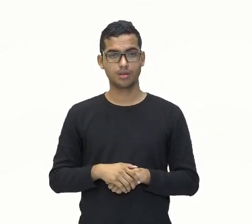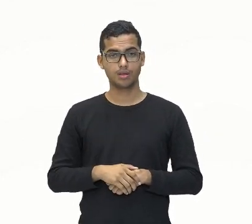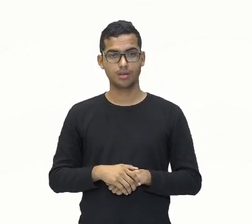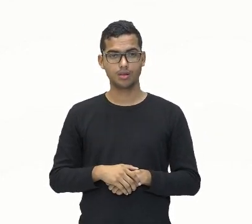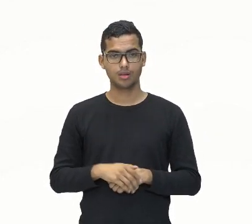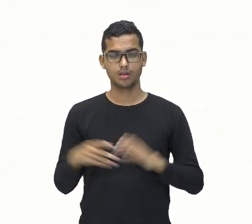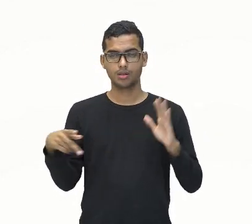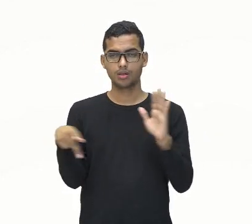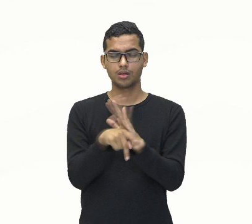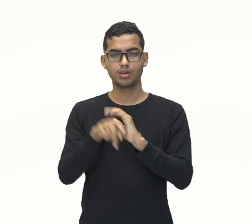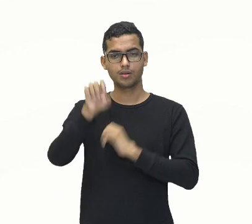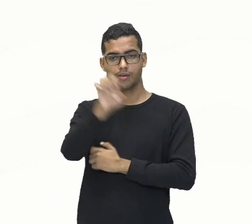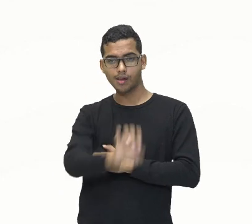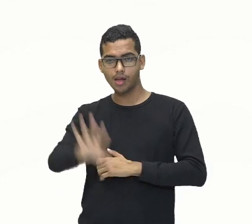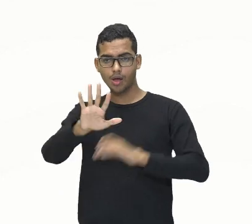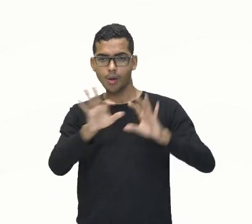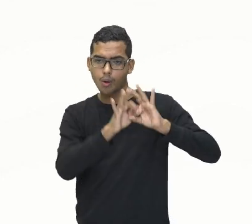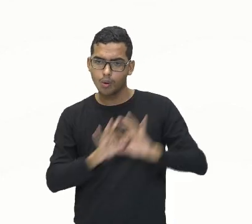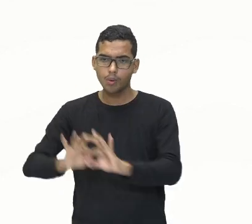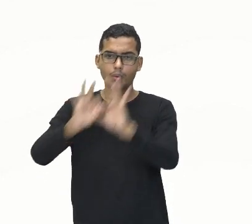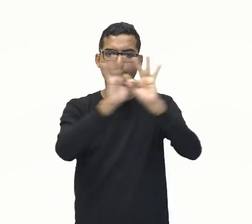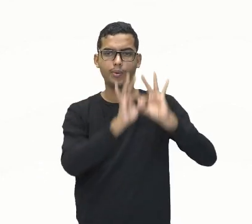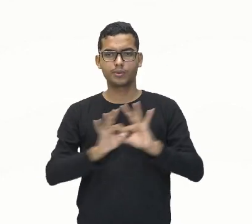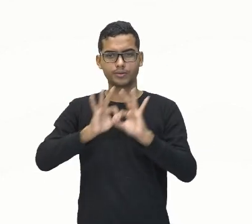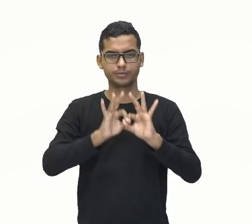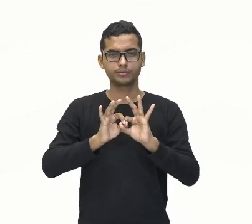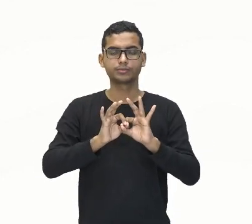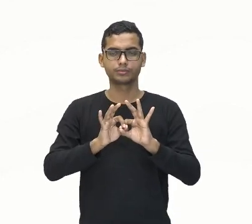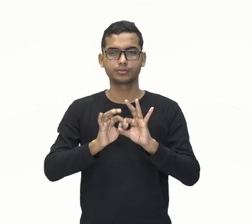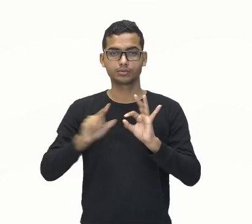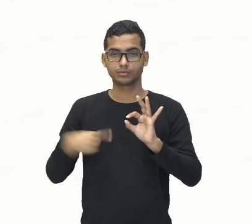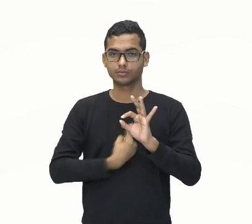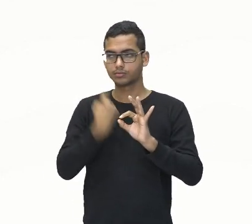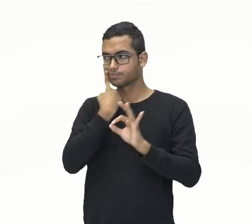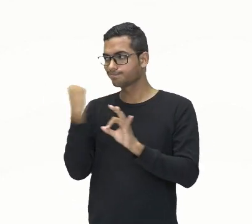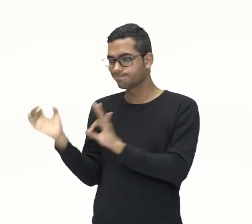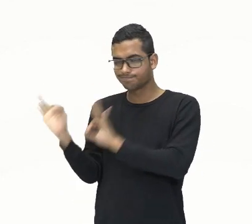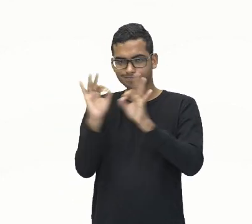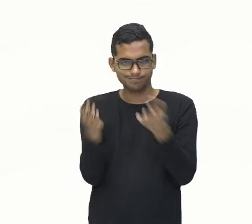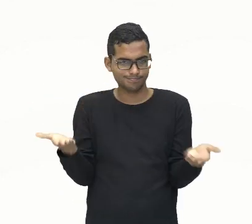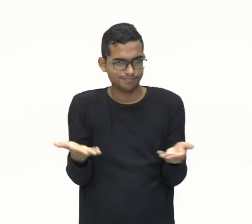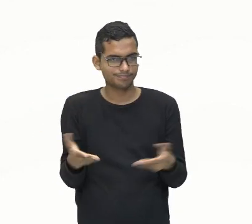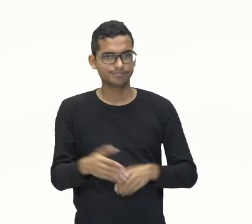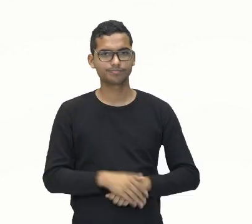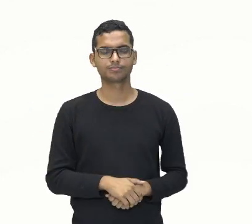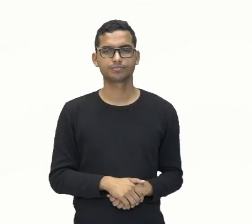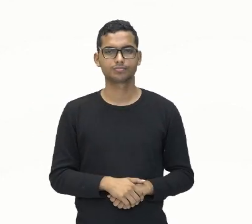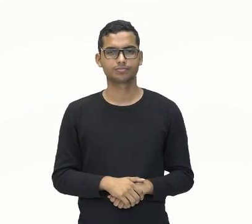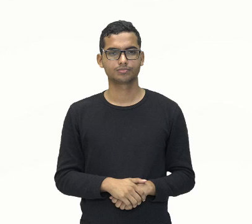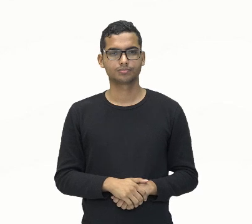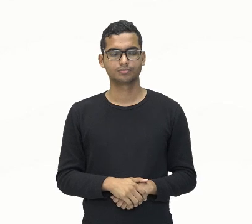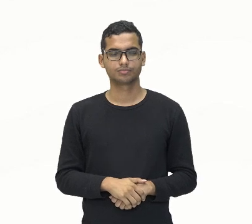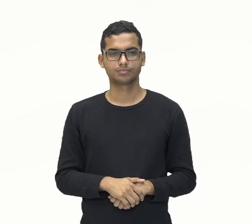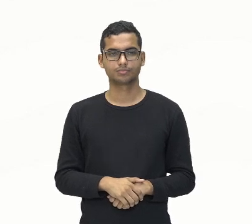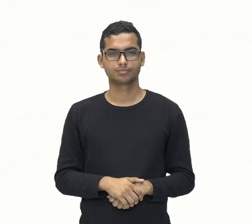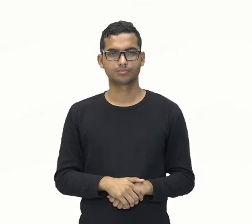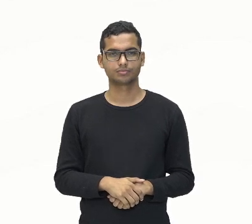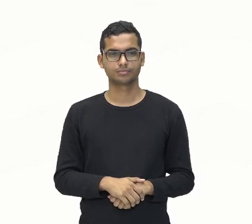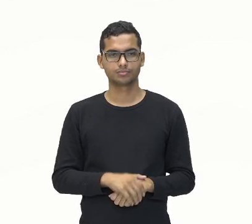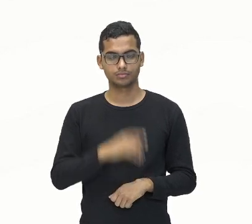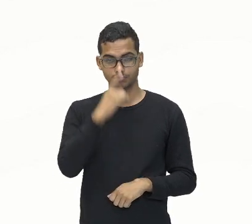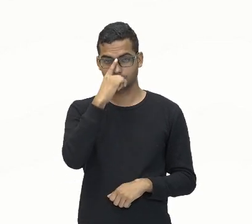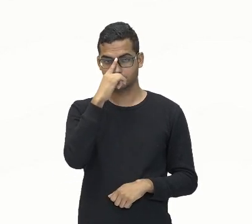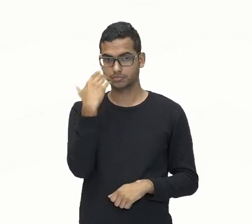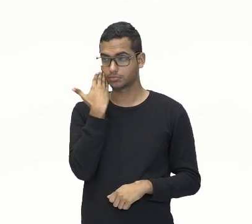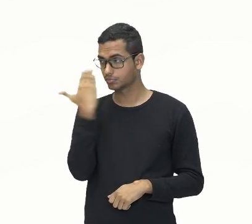poderosa União Europeia, que é o que nós vamos ver aqui na nossa próxima cartela, né? Então,